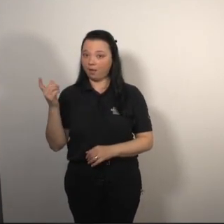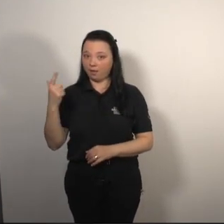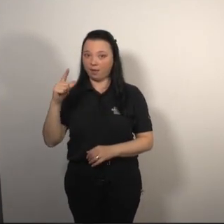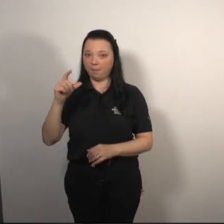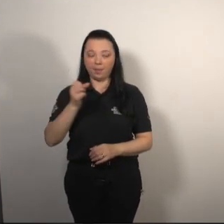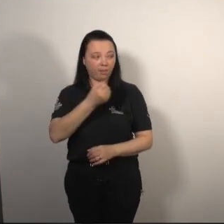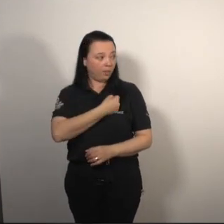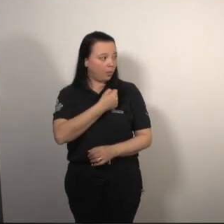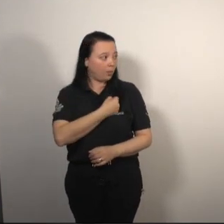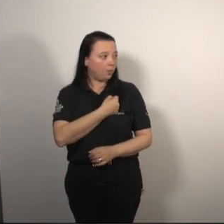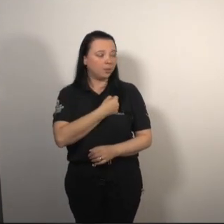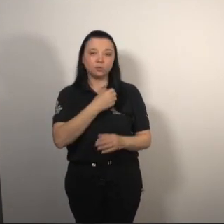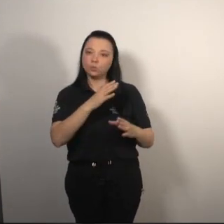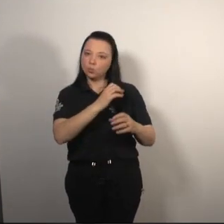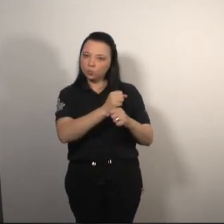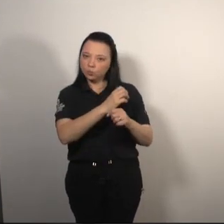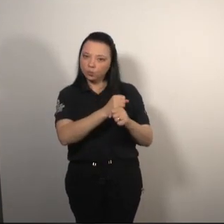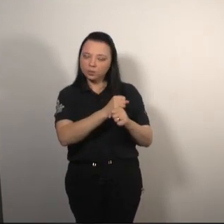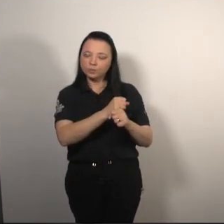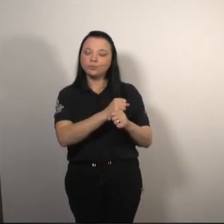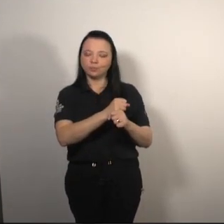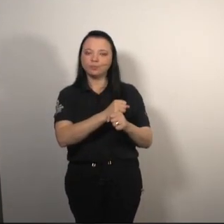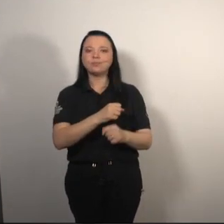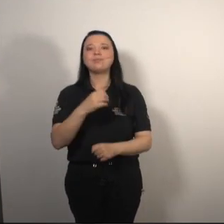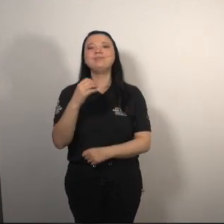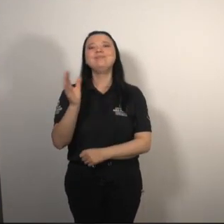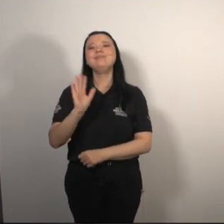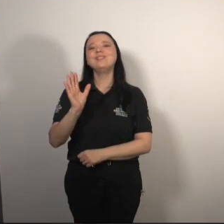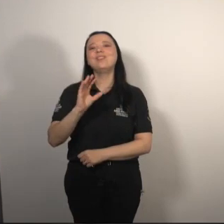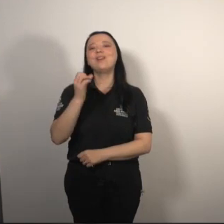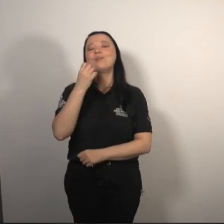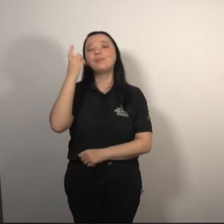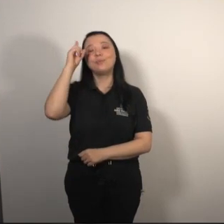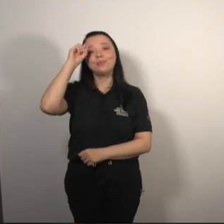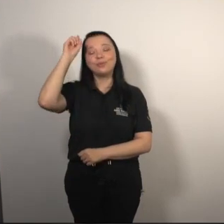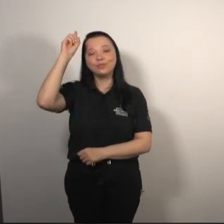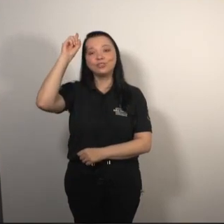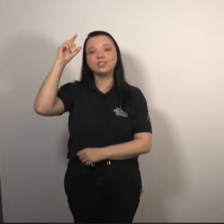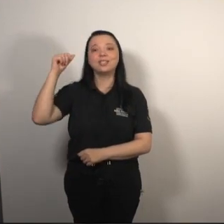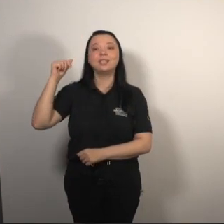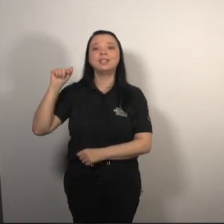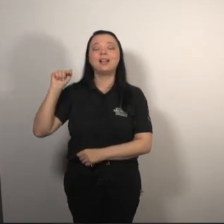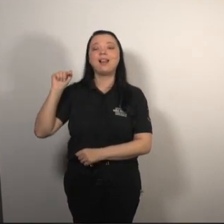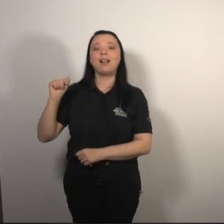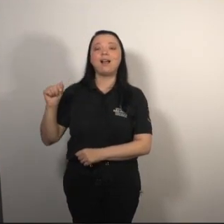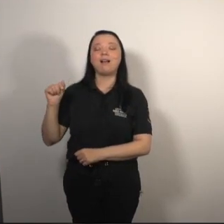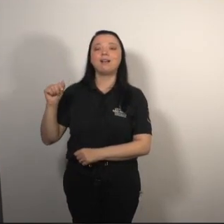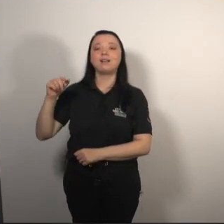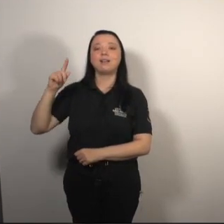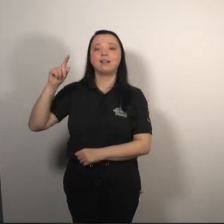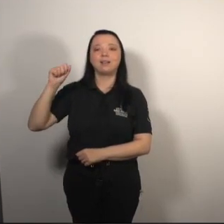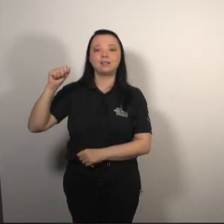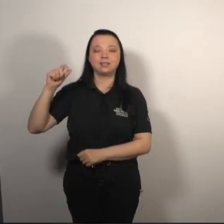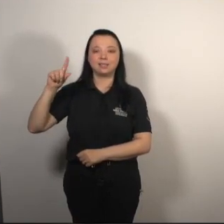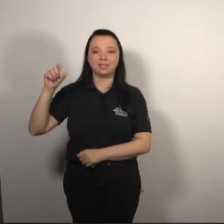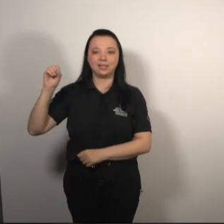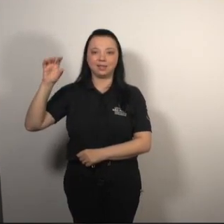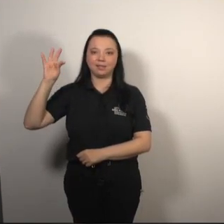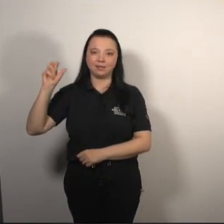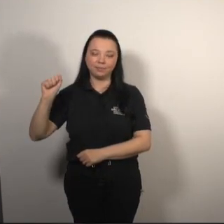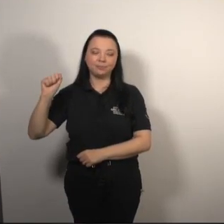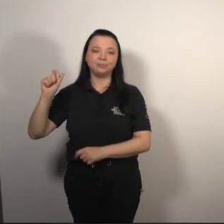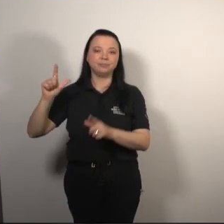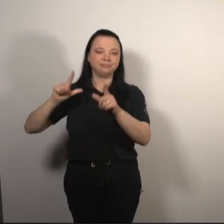deu? Vê, só o nome em veículo, por favor. Olá, bom dia. Fernando Oda, da TV Gazeta. Prefeito, secretário, entre